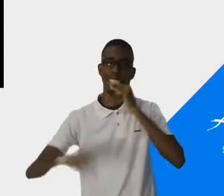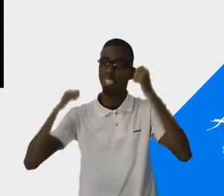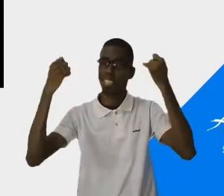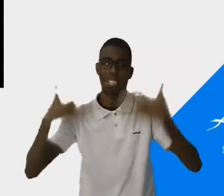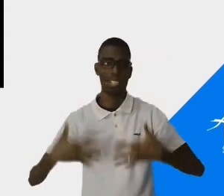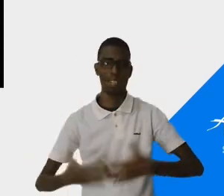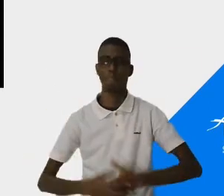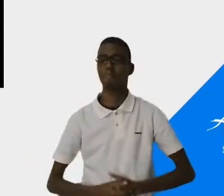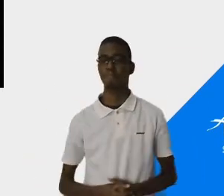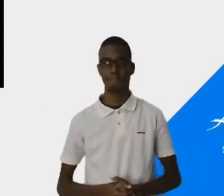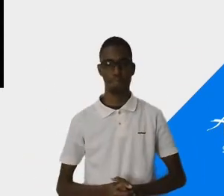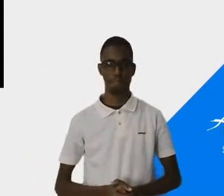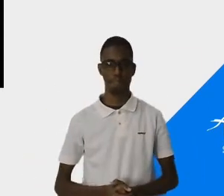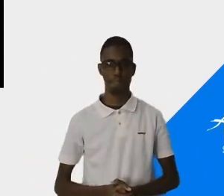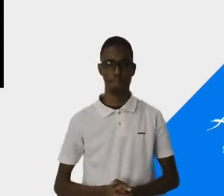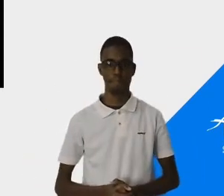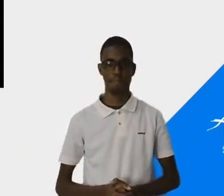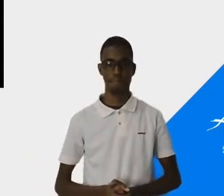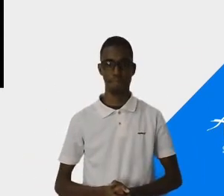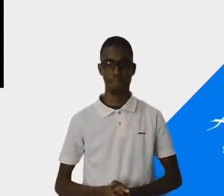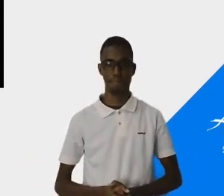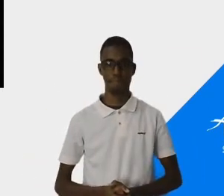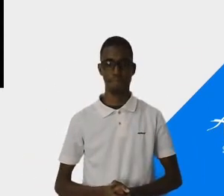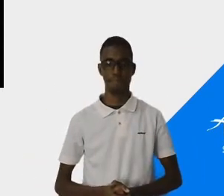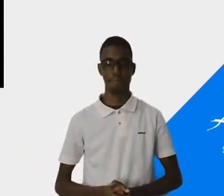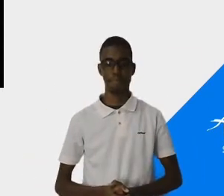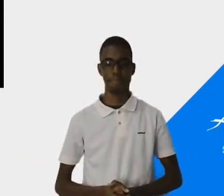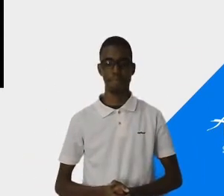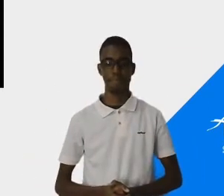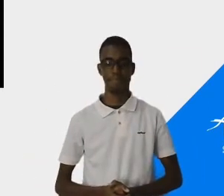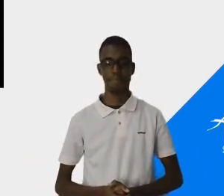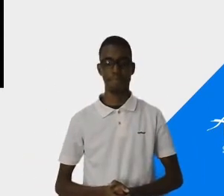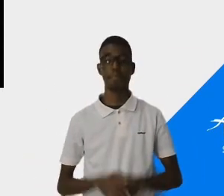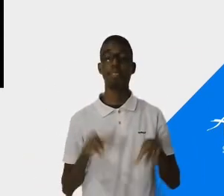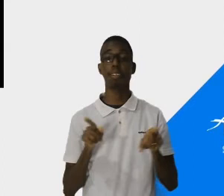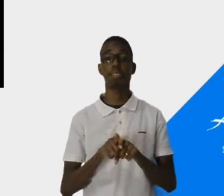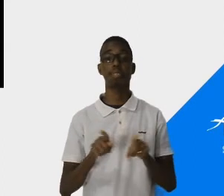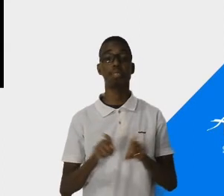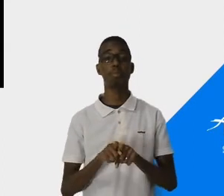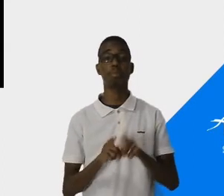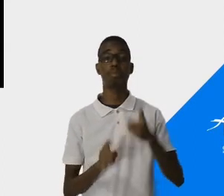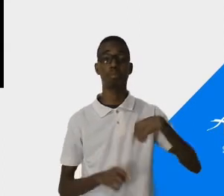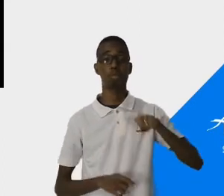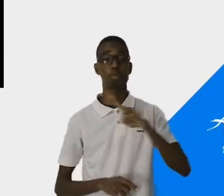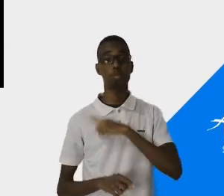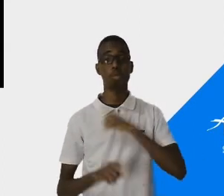No caso do nosso contexto no hospital universitário,